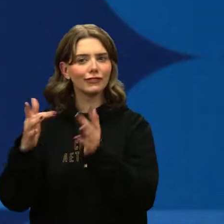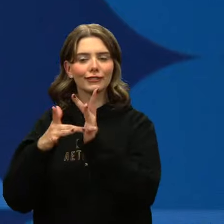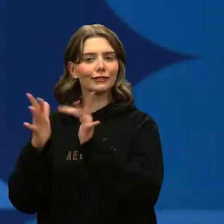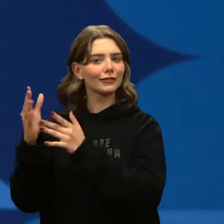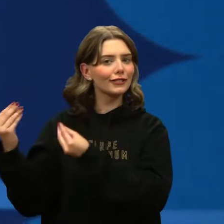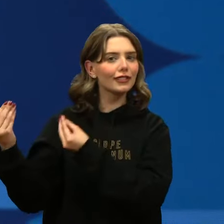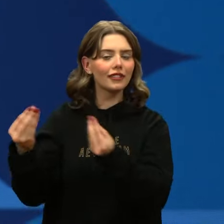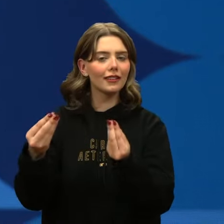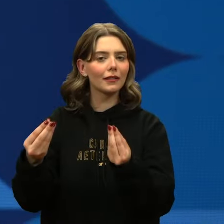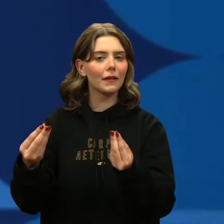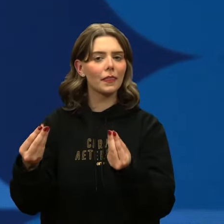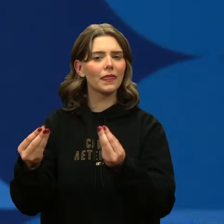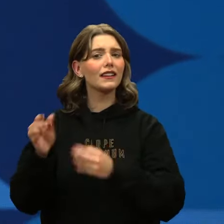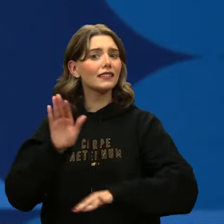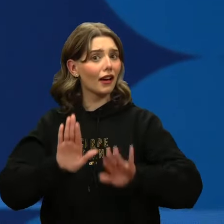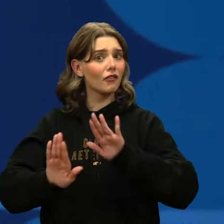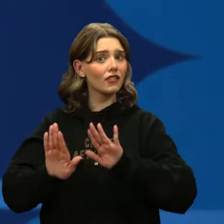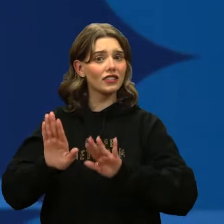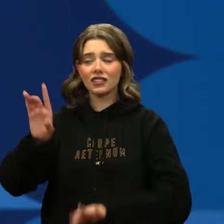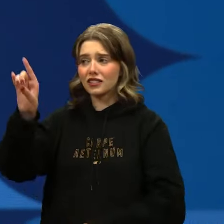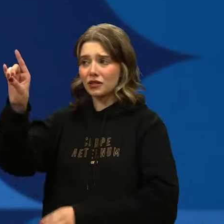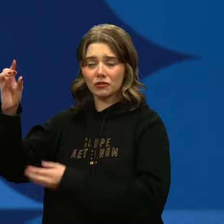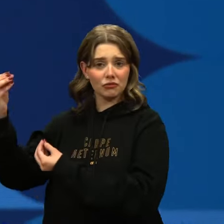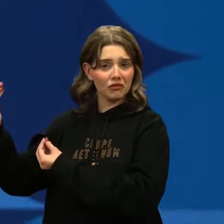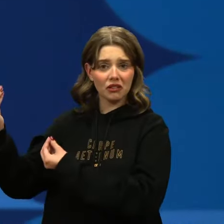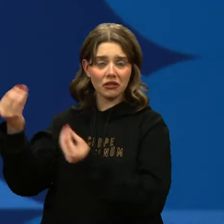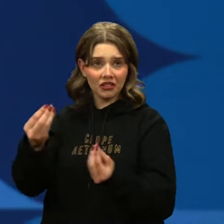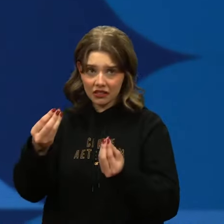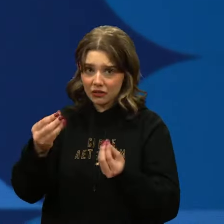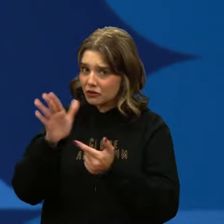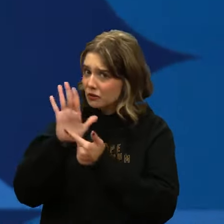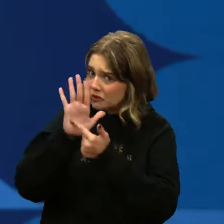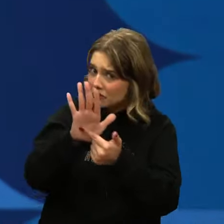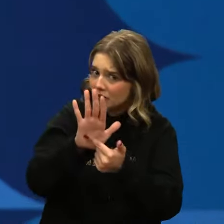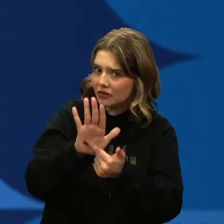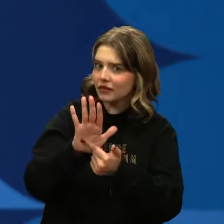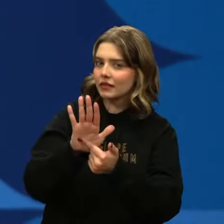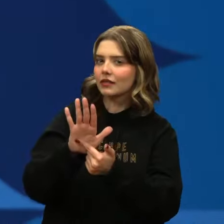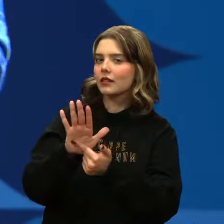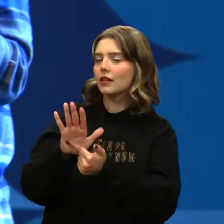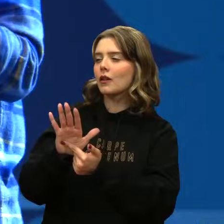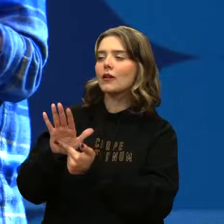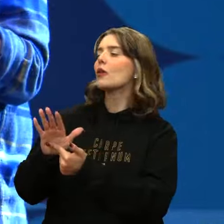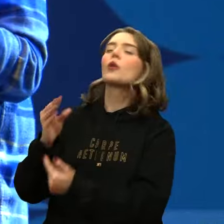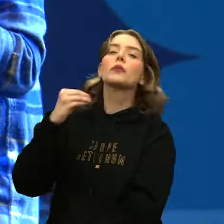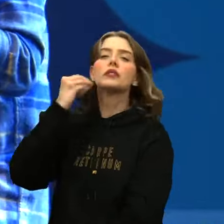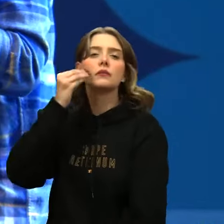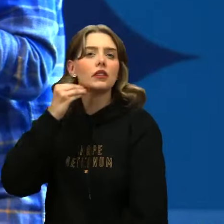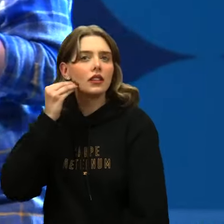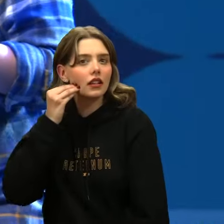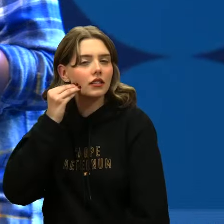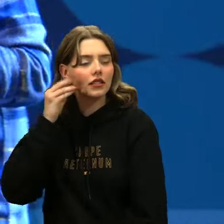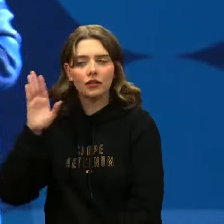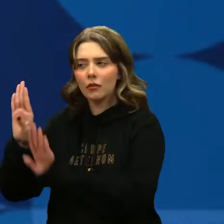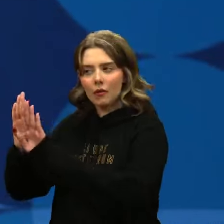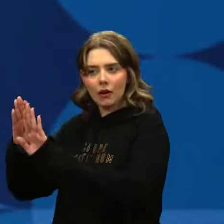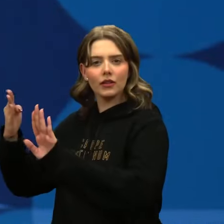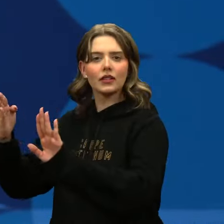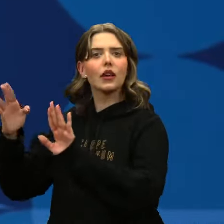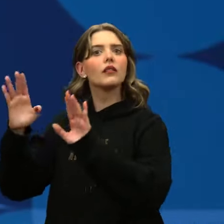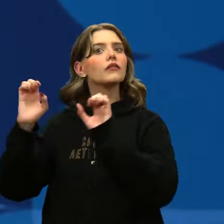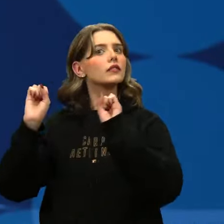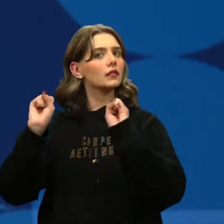já tenha mostrado para você algumas coisas. Algumas portas, algumas oportunidades, algumas coisas que você sabe